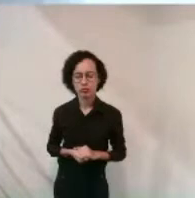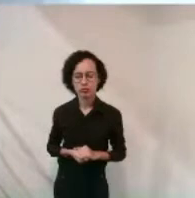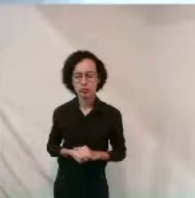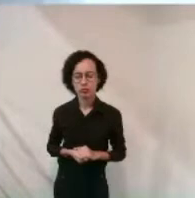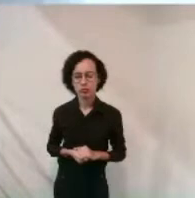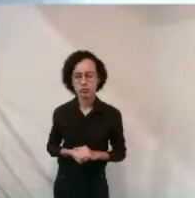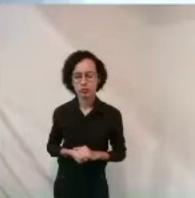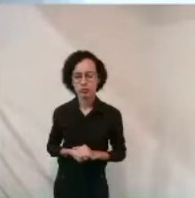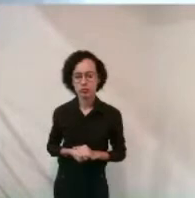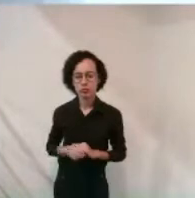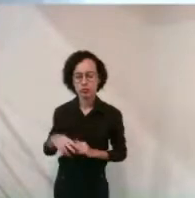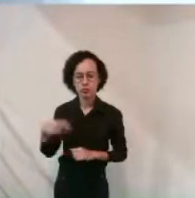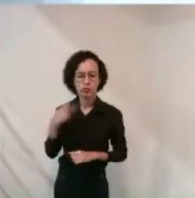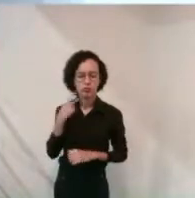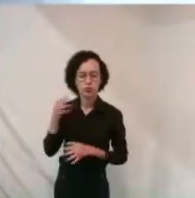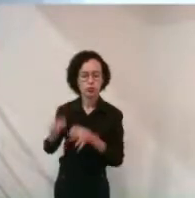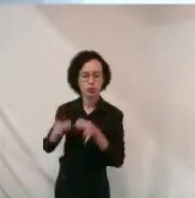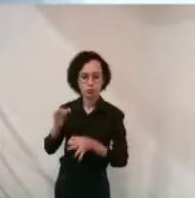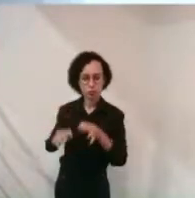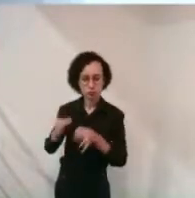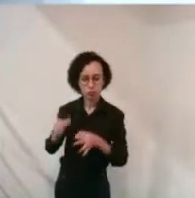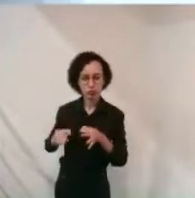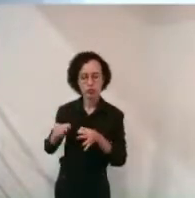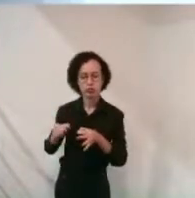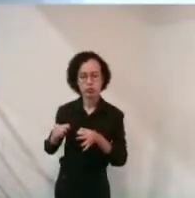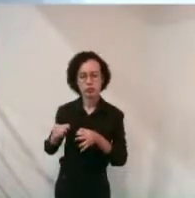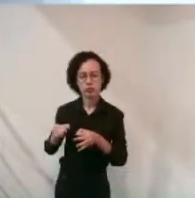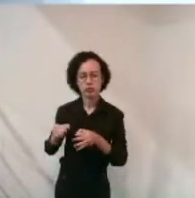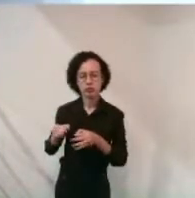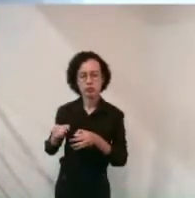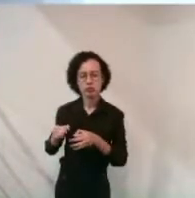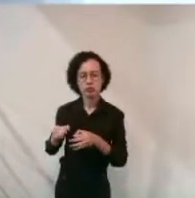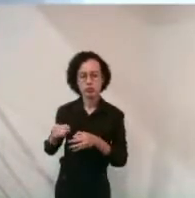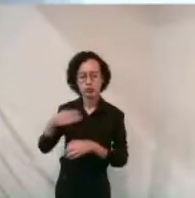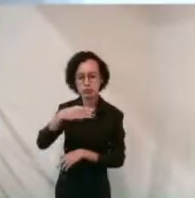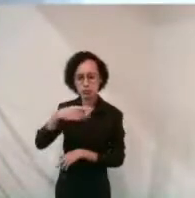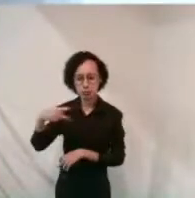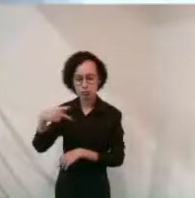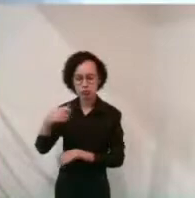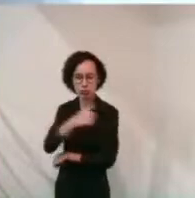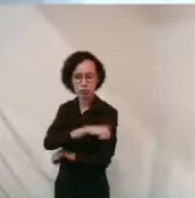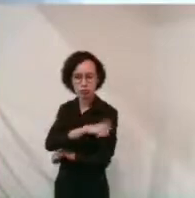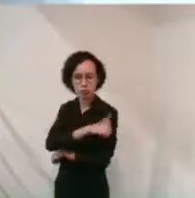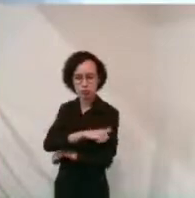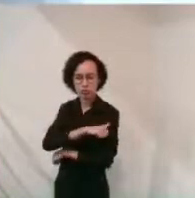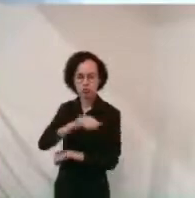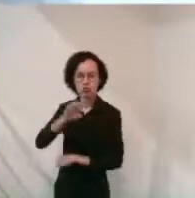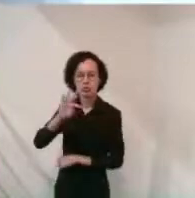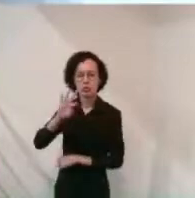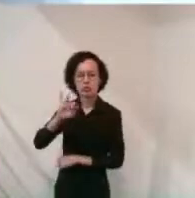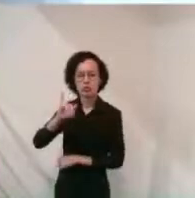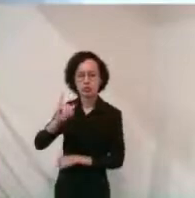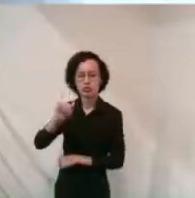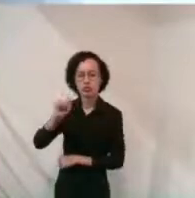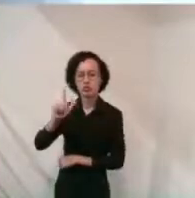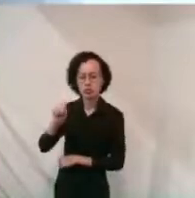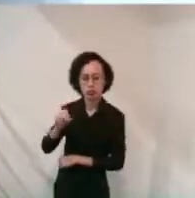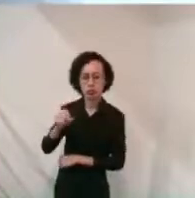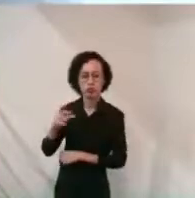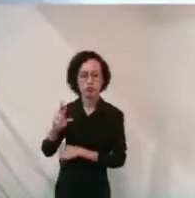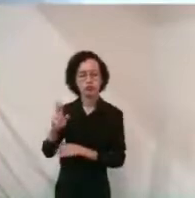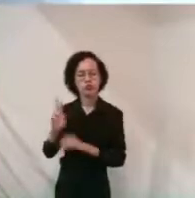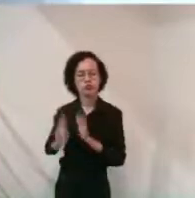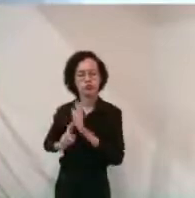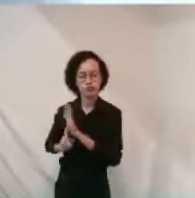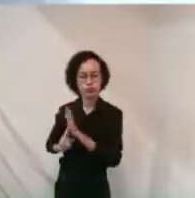Promotor de Justiça do Ministério Público do Rio de Janeiro, Tiago Gonçalves Veras Gomes, representando o Procurador-Geral